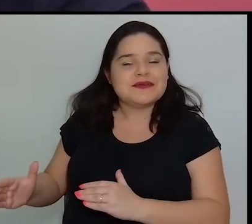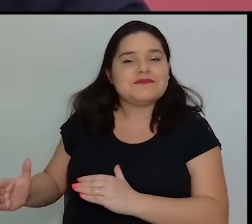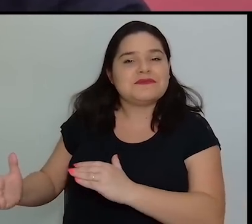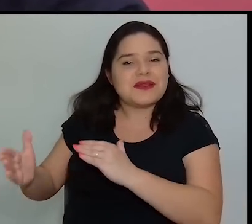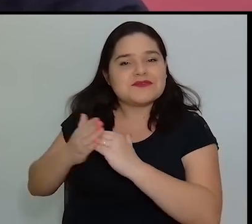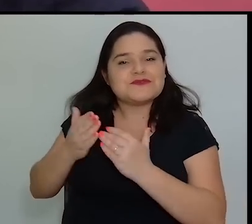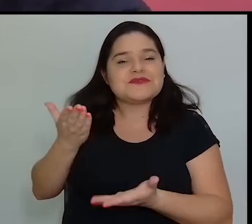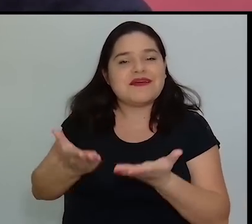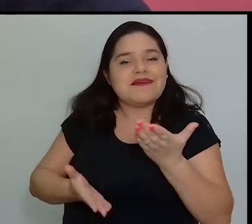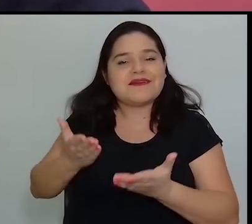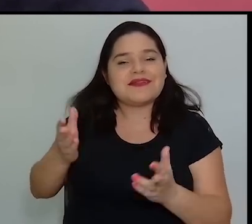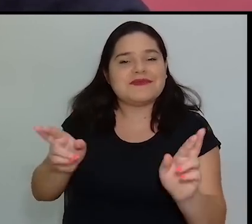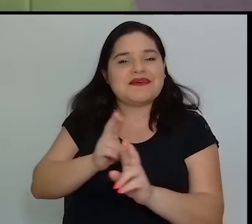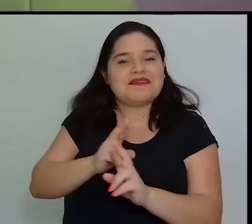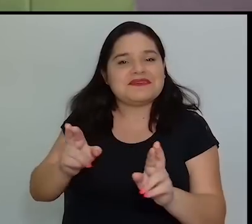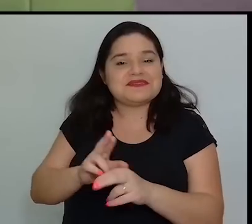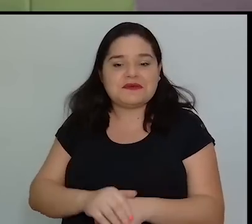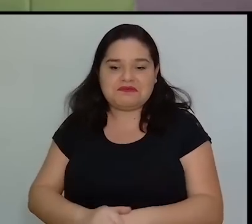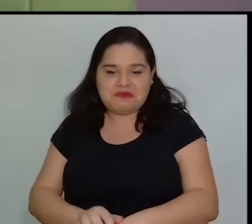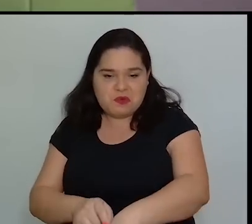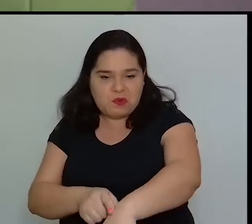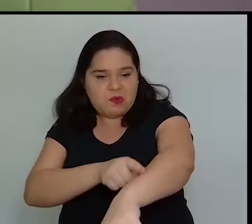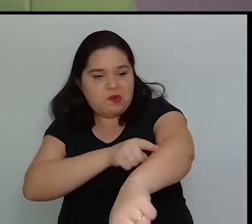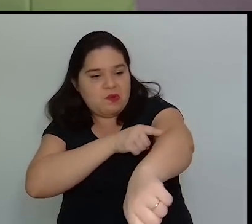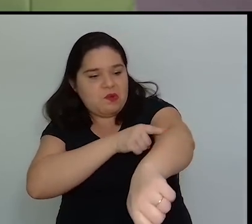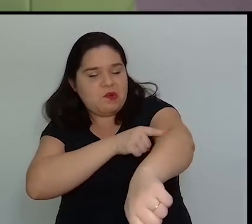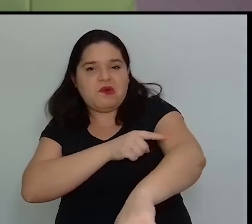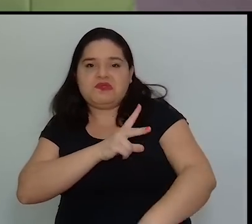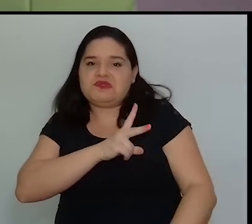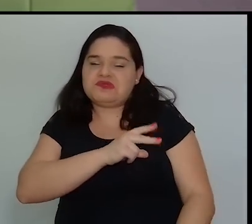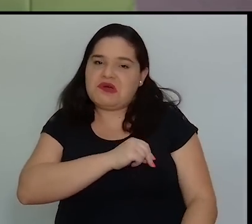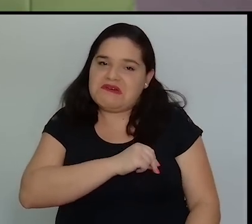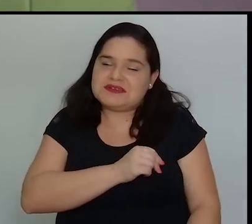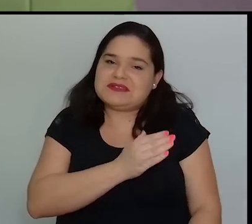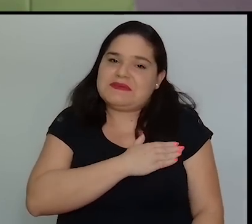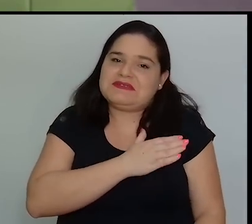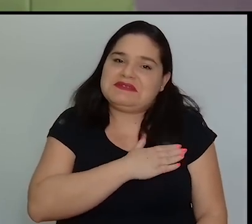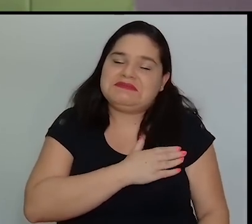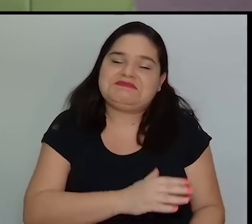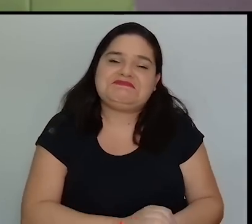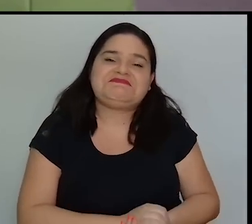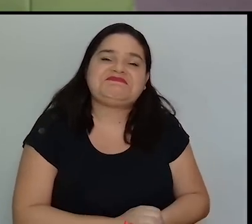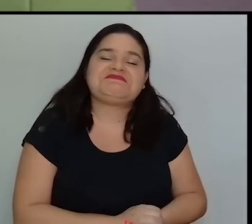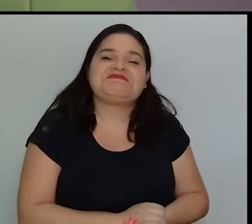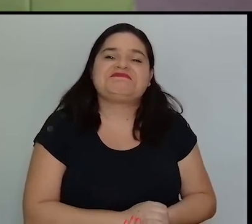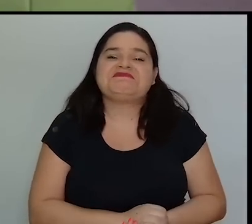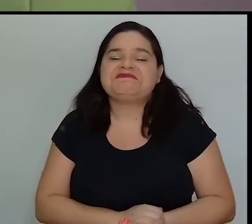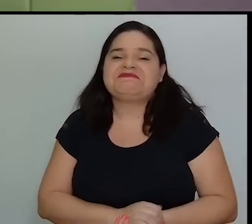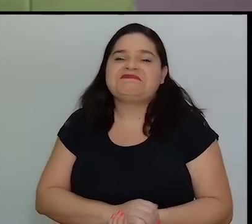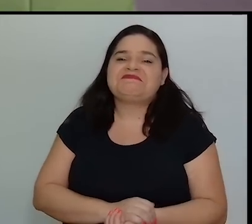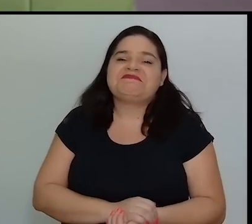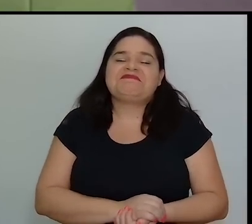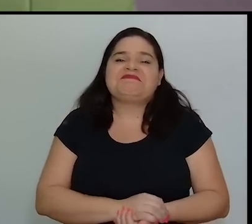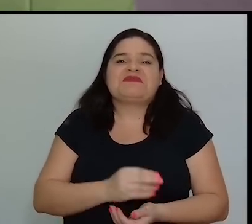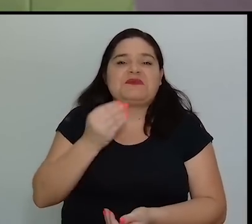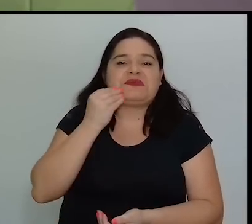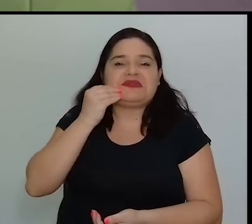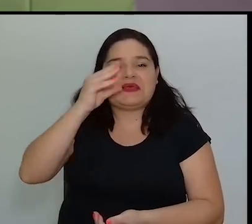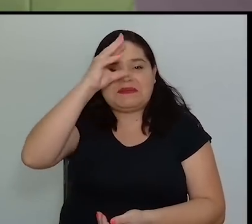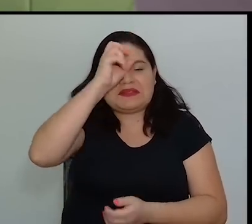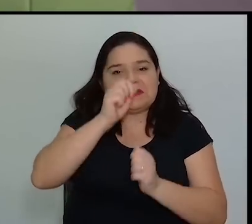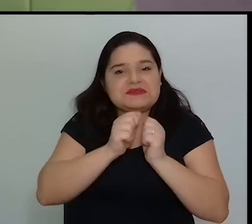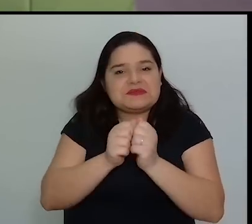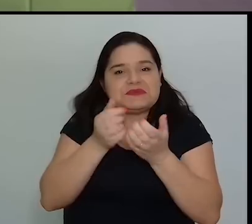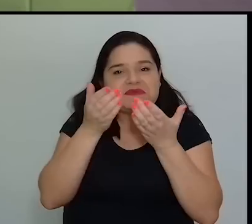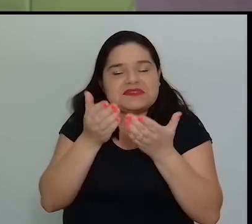que ajuda a equilibrar as relações Que privilégio tá tendo a chance de aprender com você